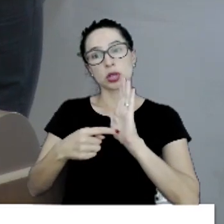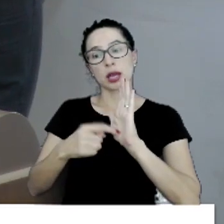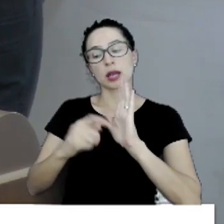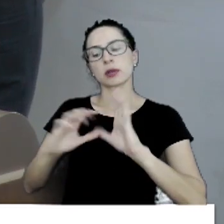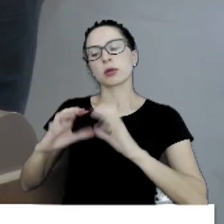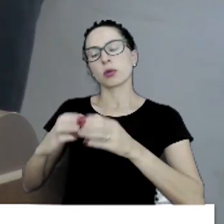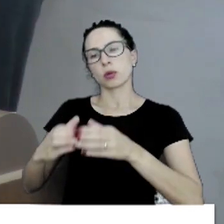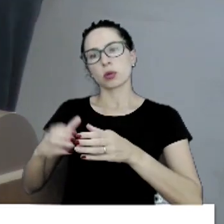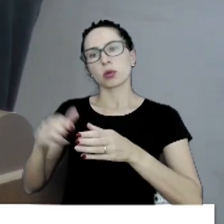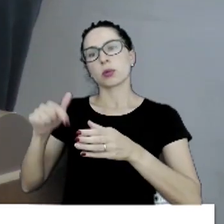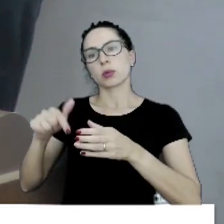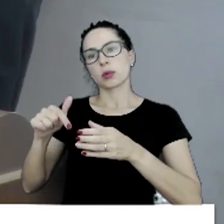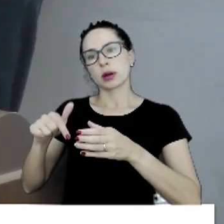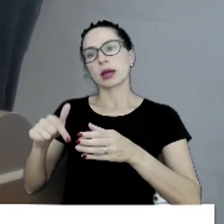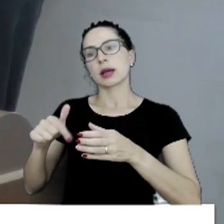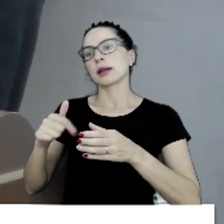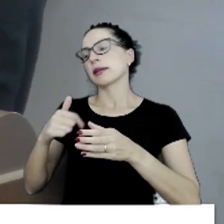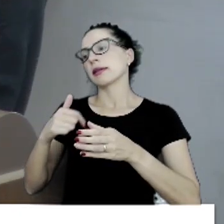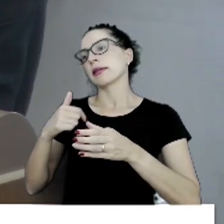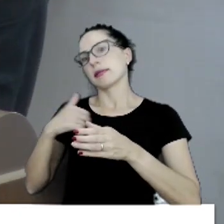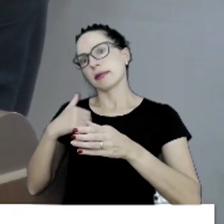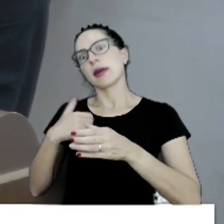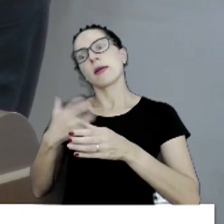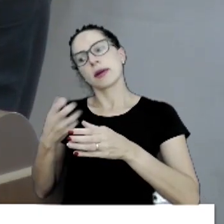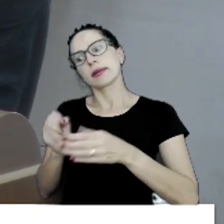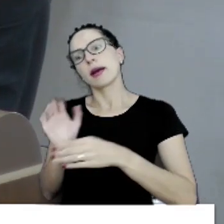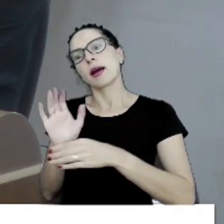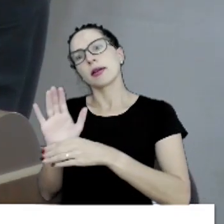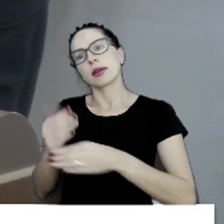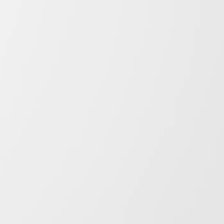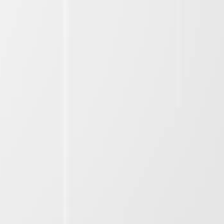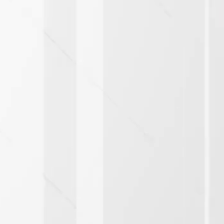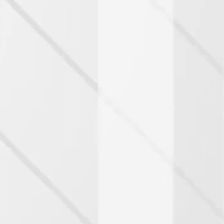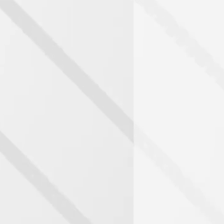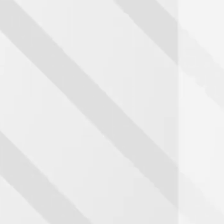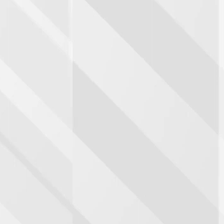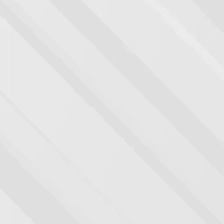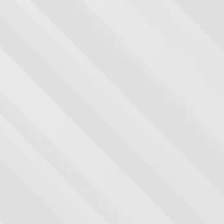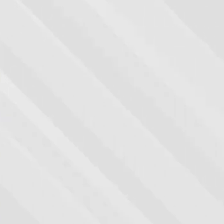categoria da qual eu jamais votaria contra, que é os servidores públicos. Obrigado, presidente.